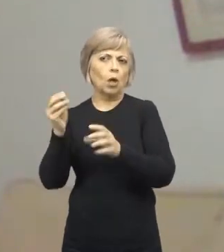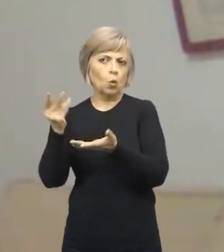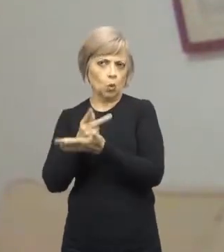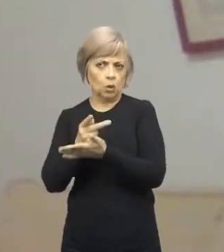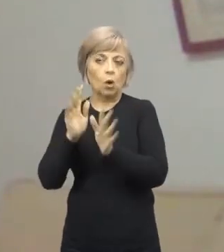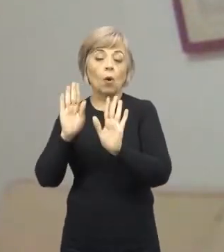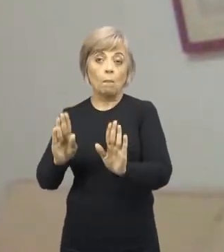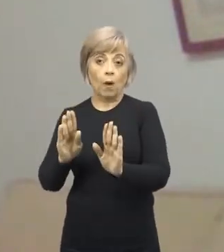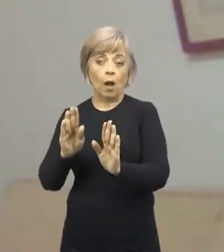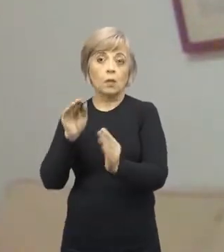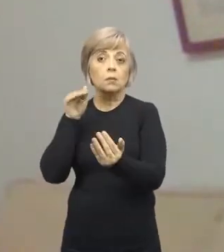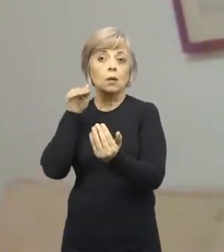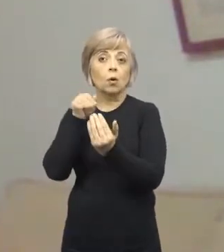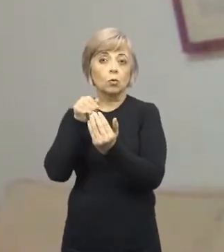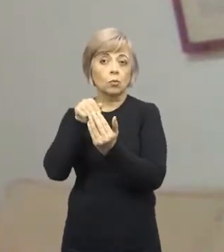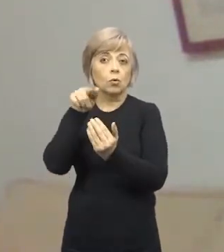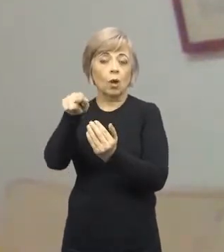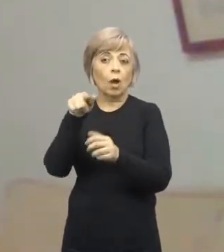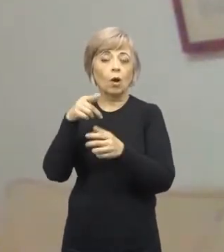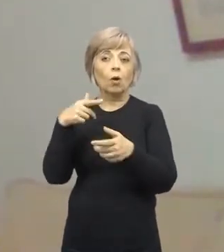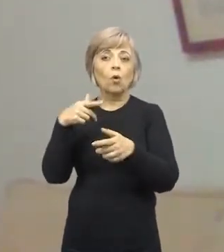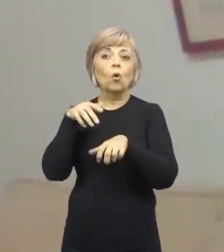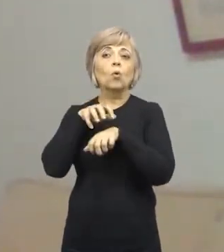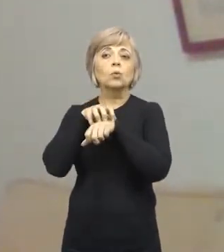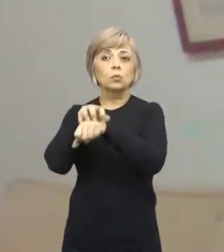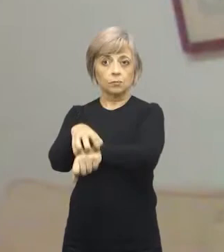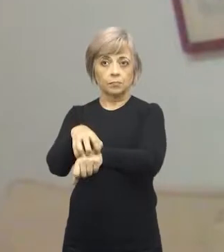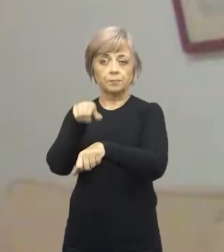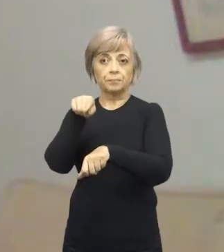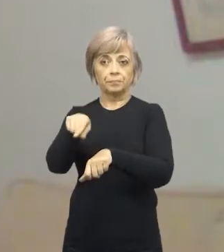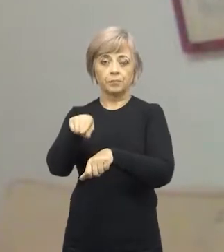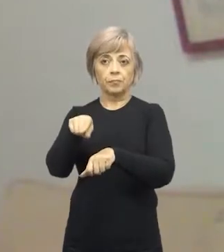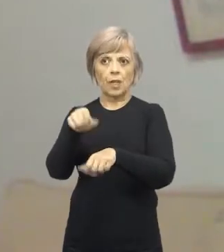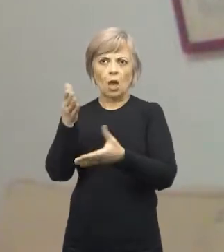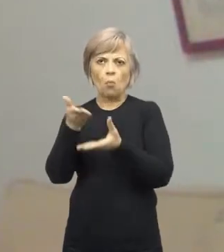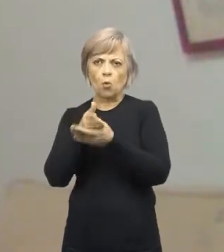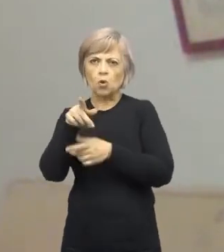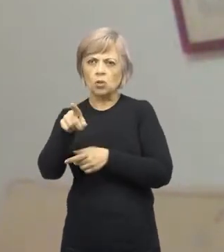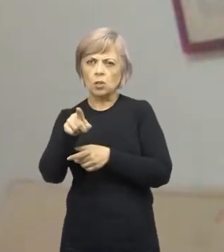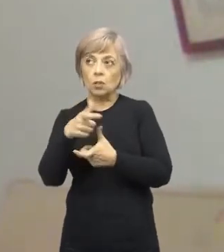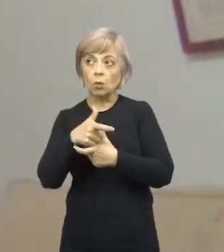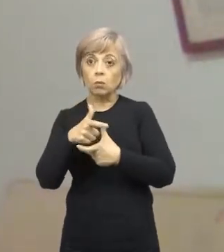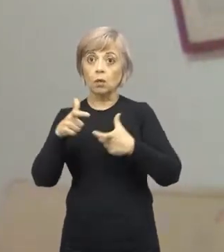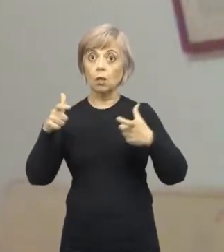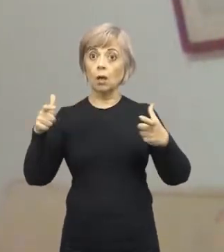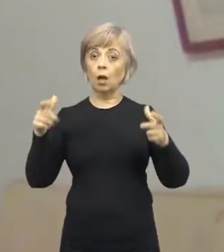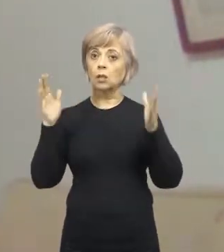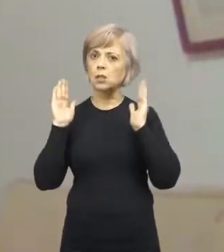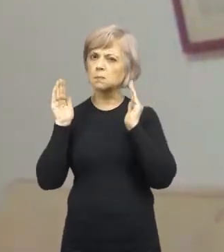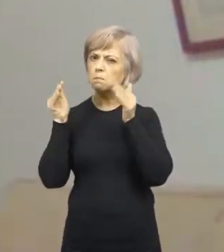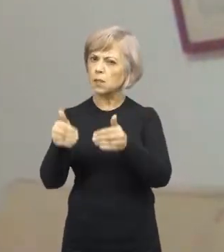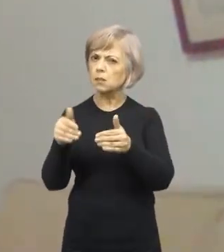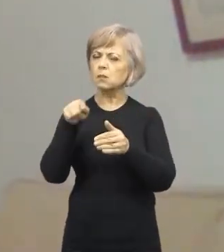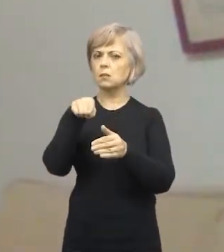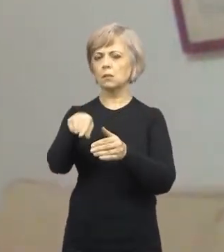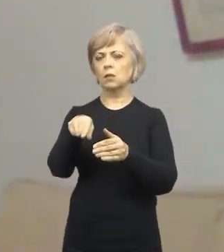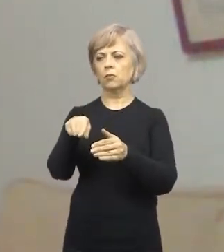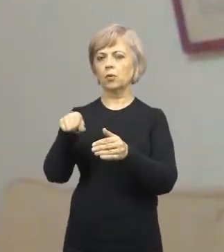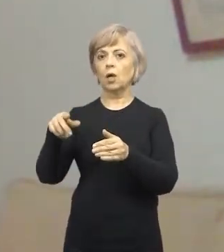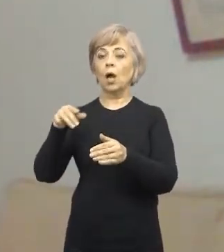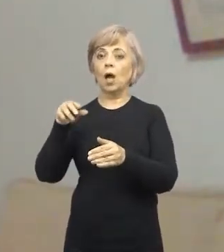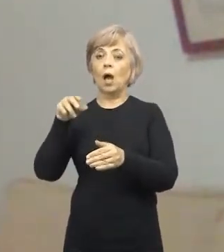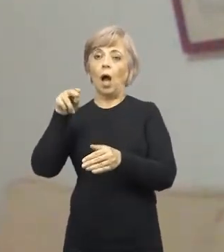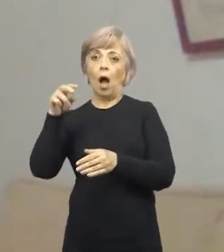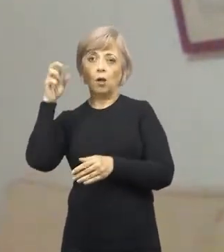mas era relativo ao transporte coletivo e uma demanda muito grande, muito específica, e pediram o apoio